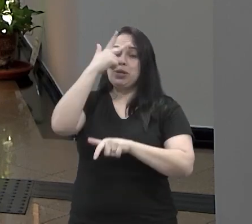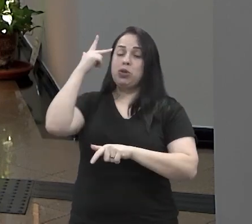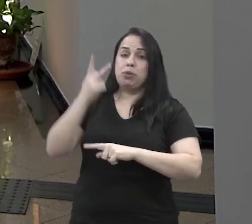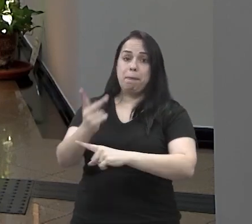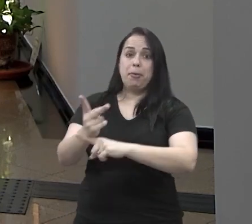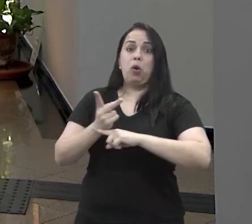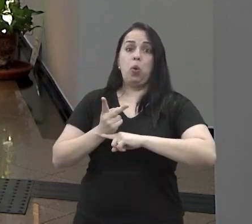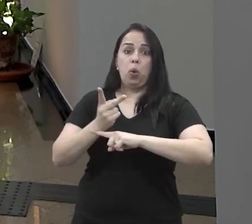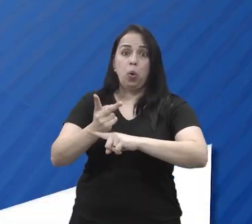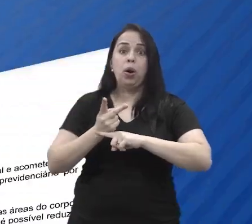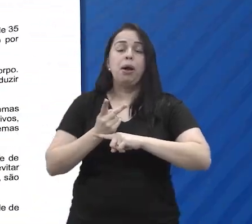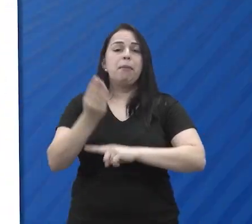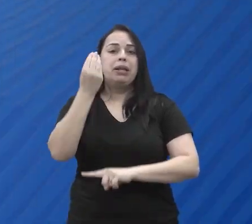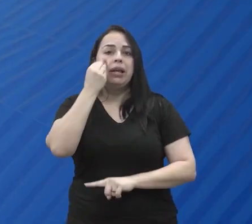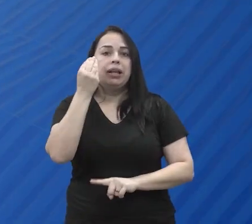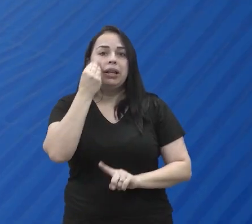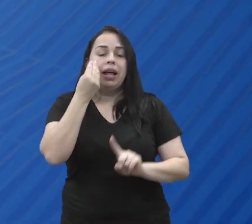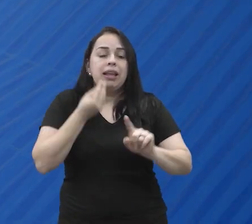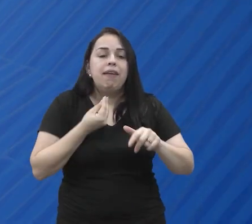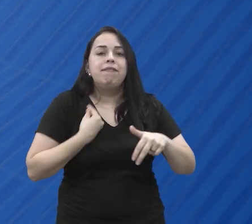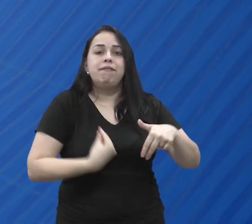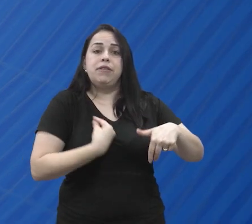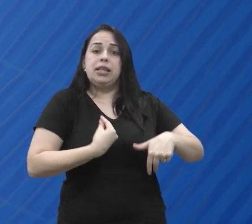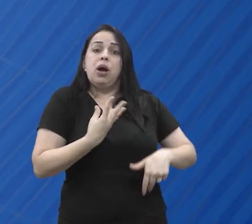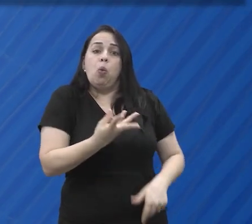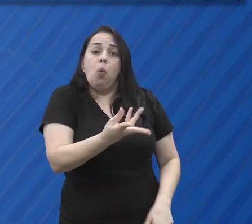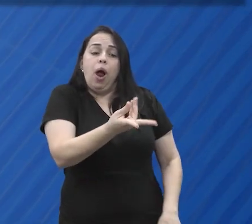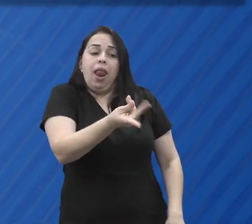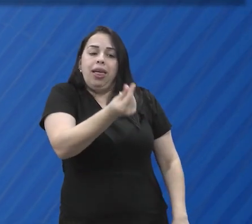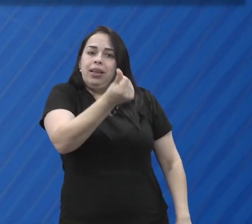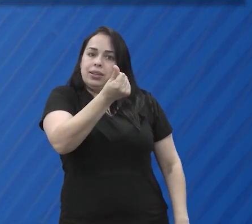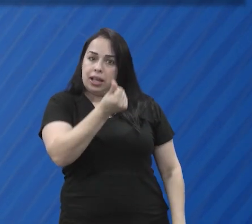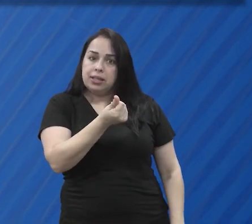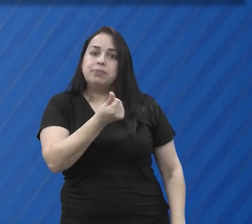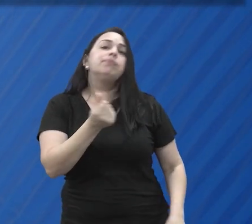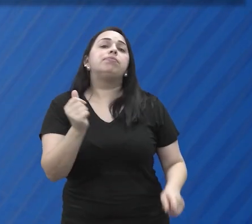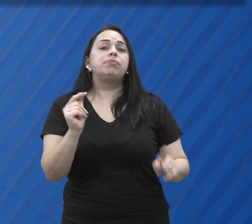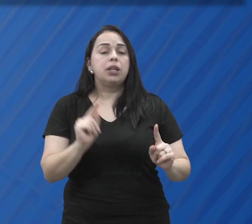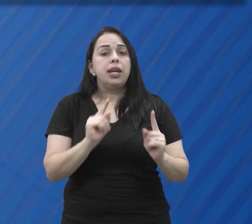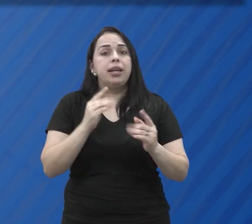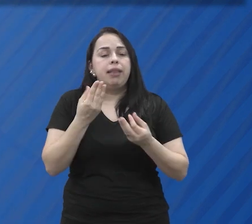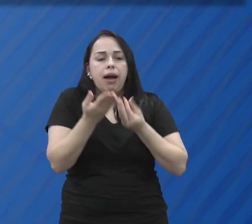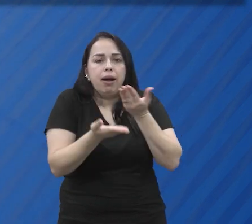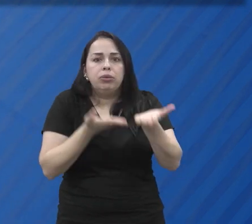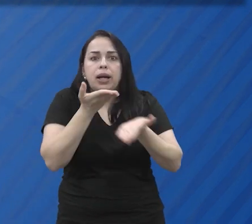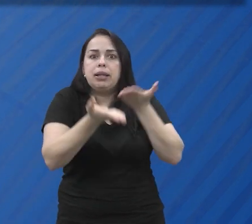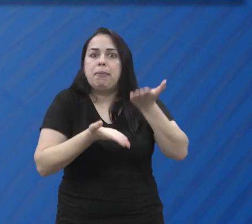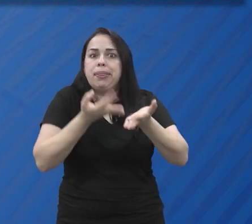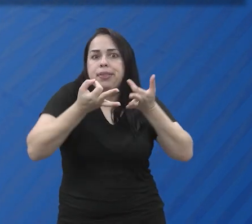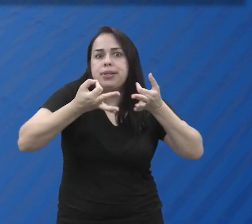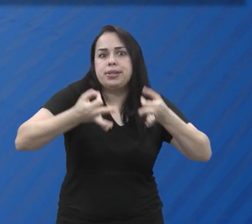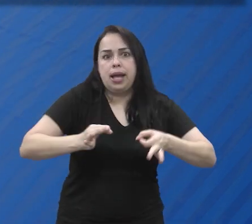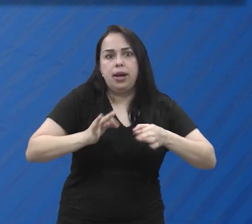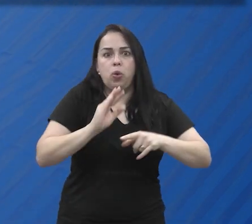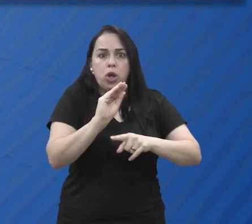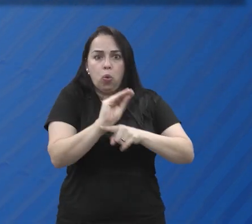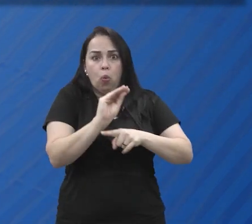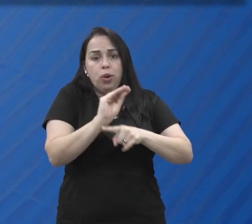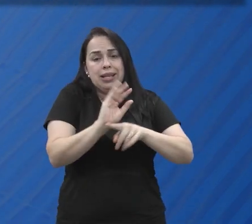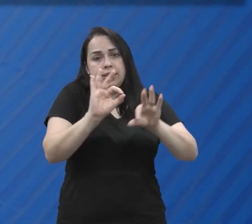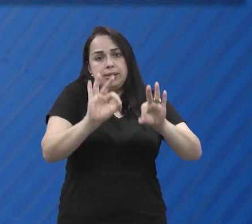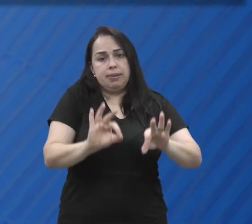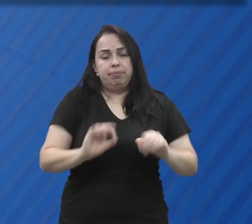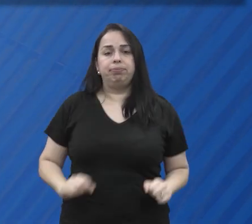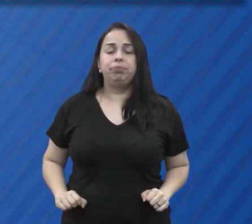nos gabinetes. A justificativa é dar a chance de uma boa qualidade de vida ao paciente, com um